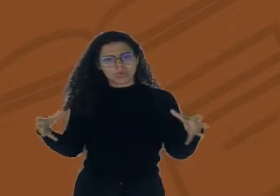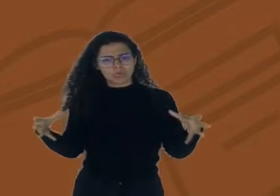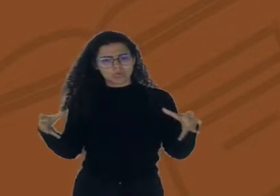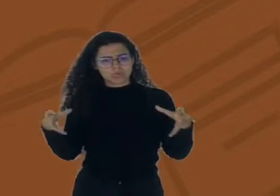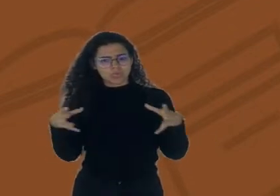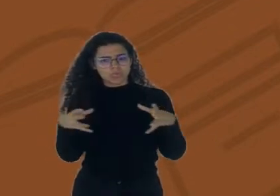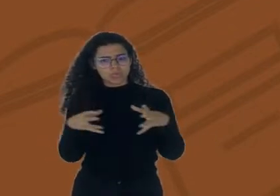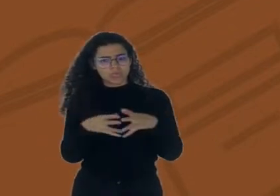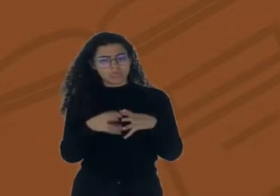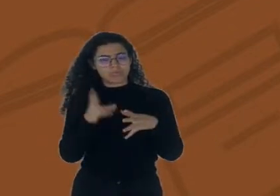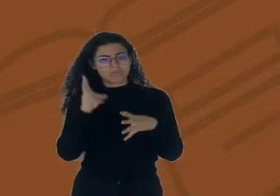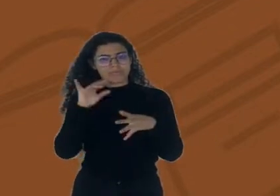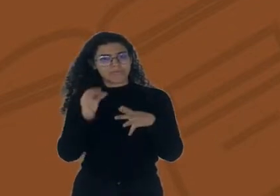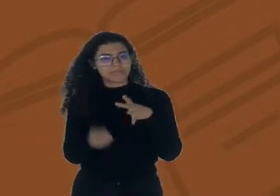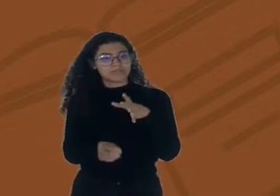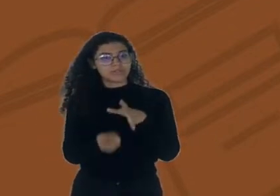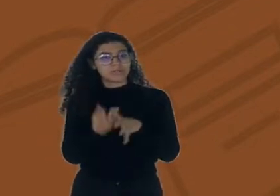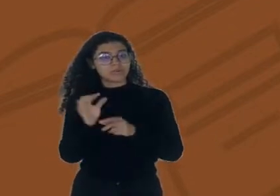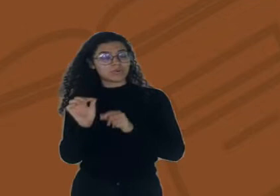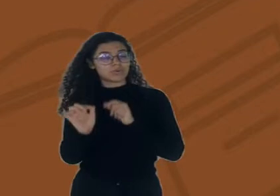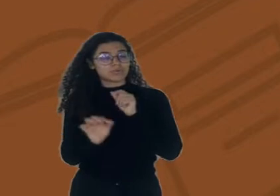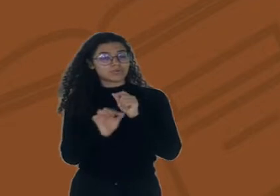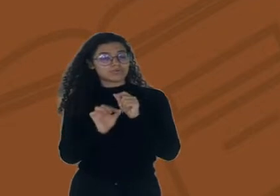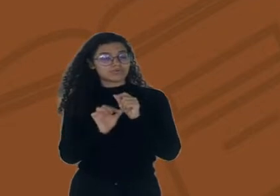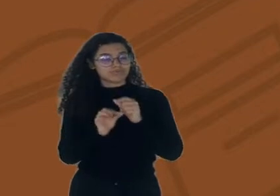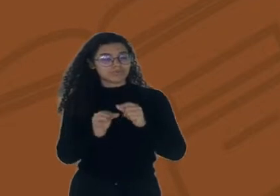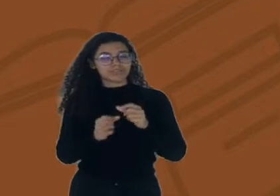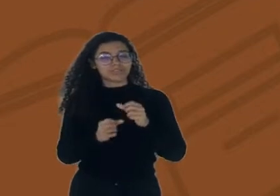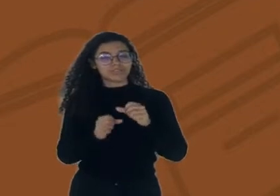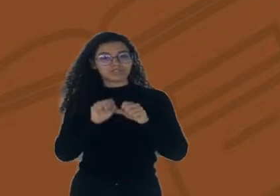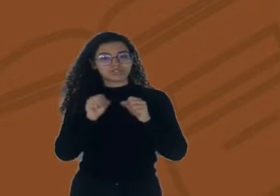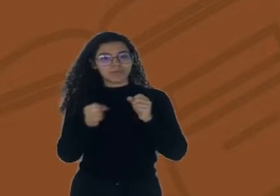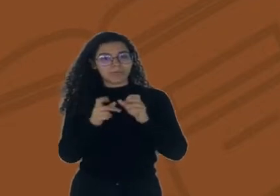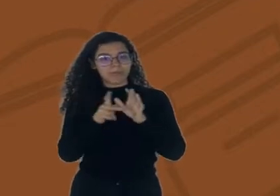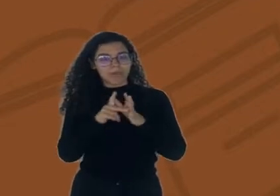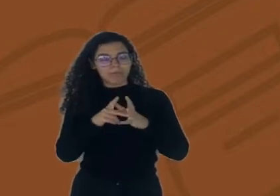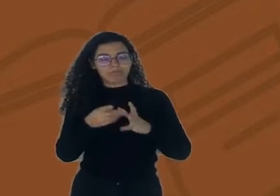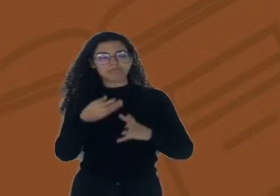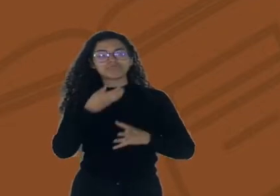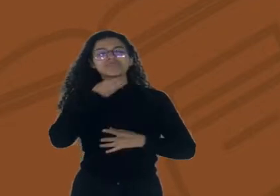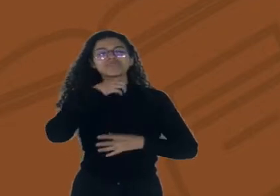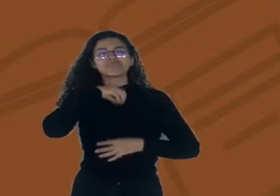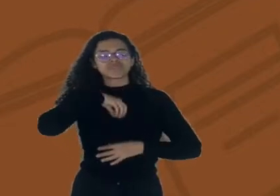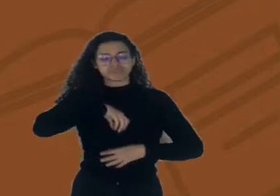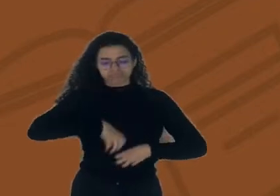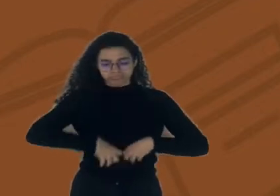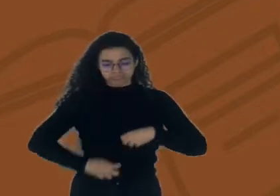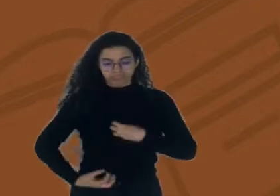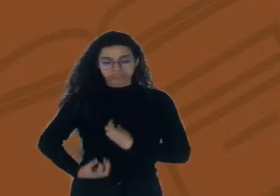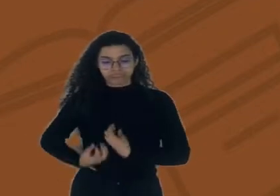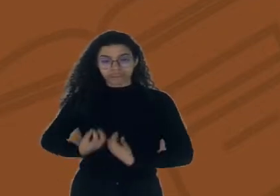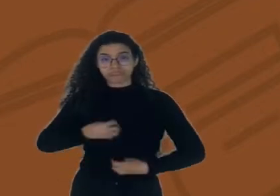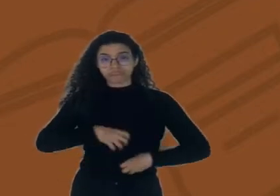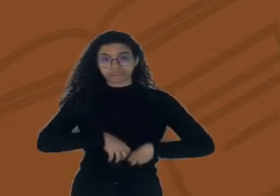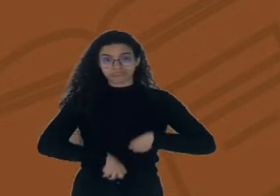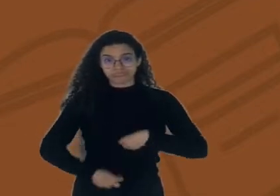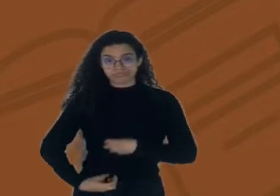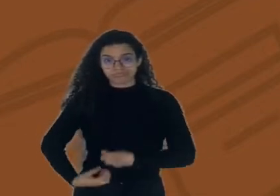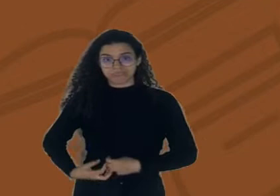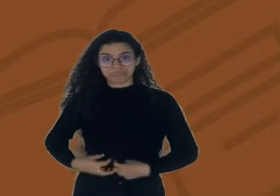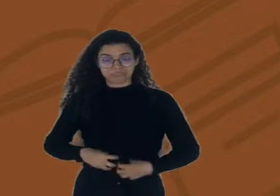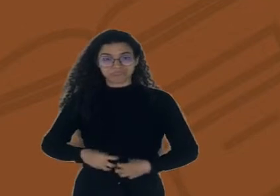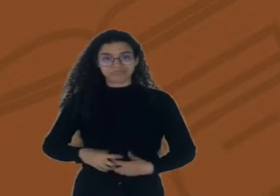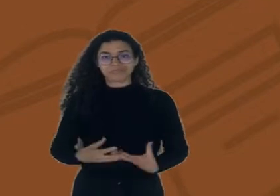órgãos irão formar aí o sistema digestório ou aparelho digestório. E o conjunto